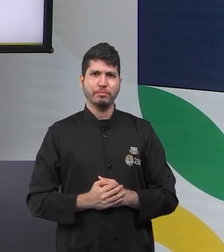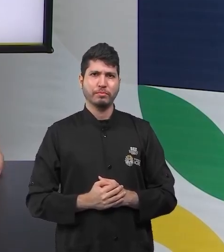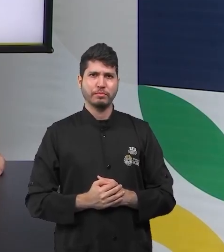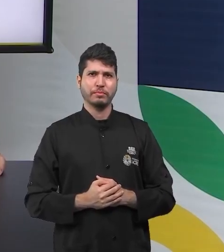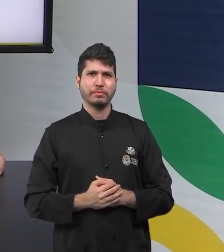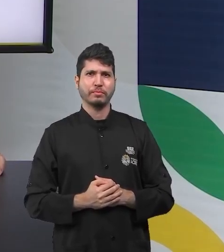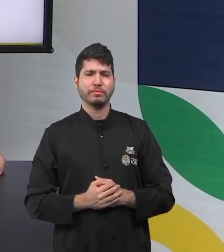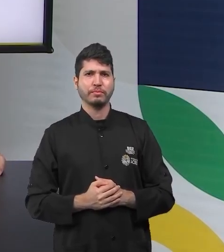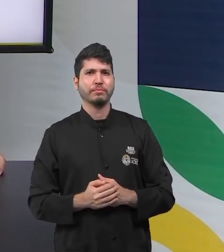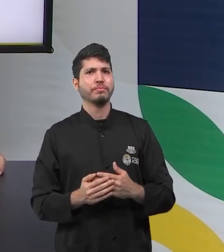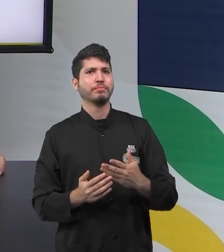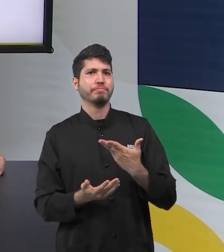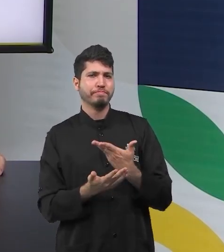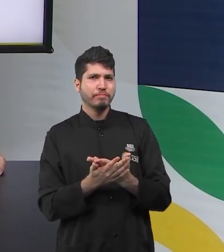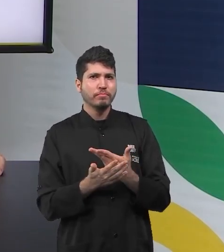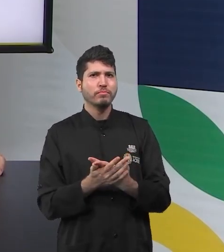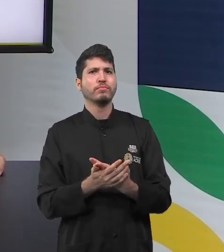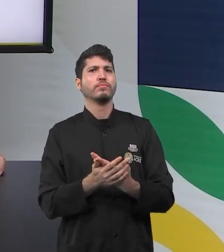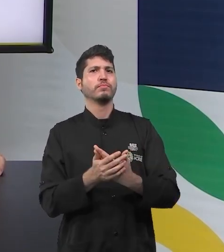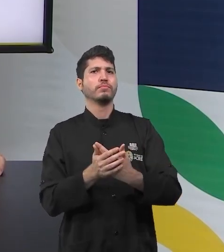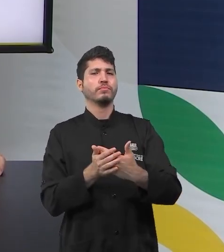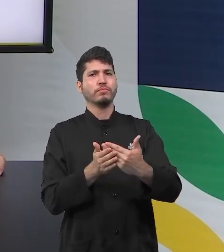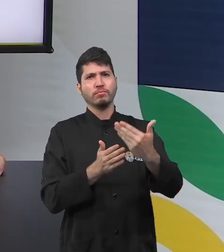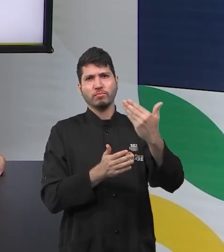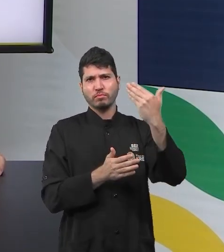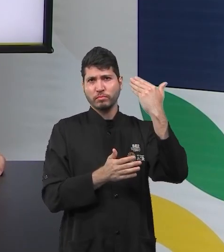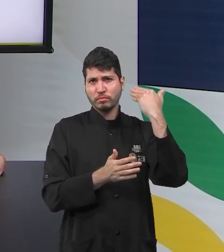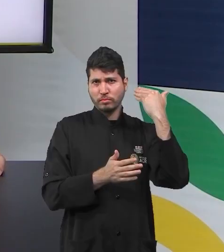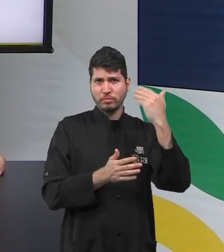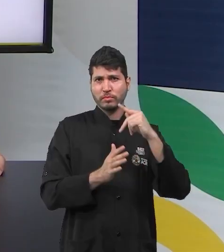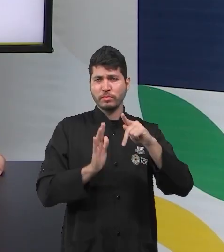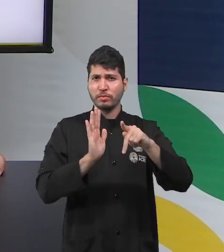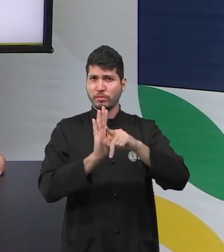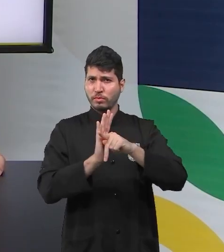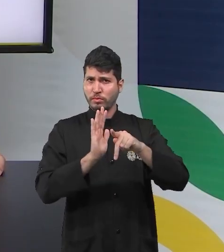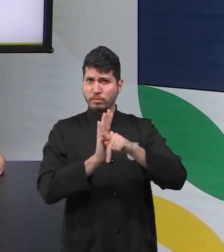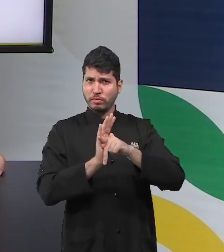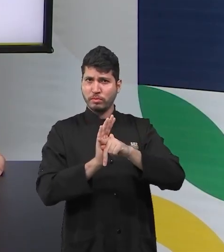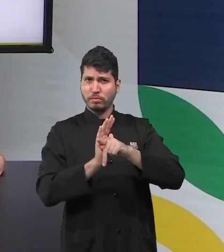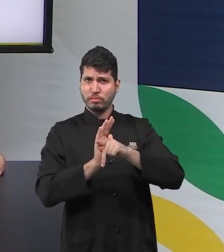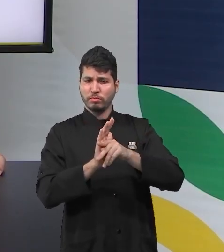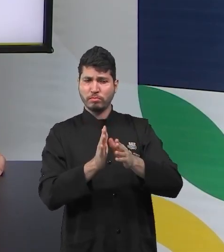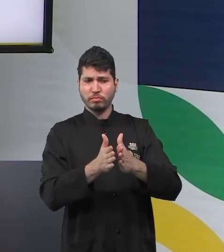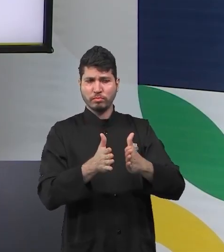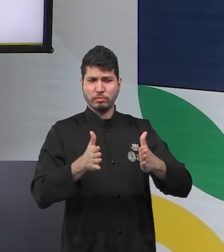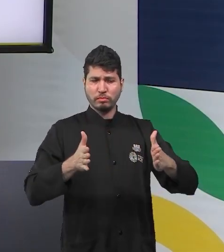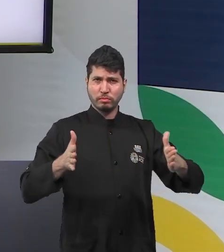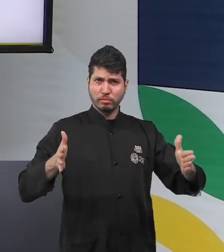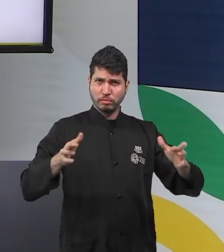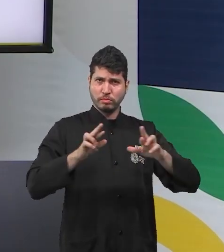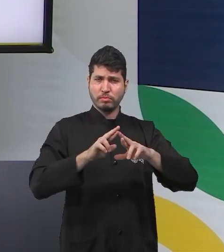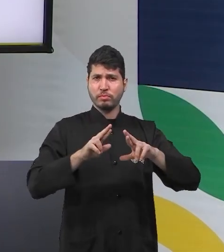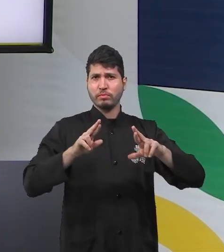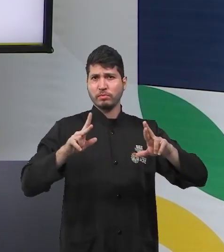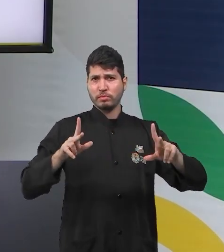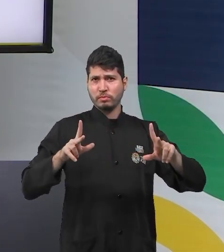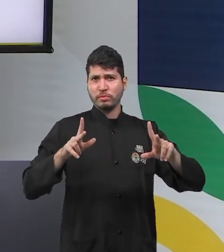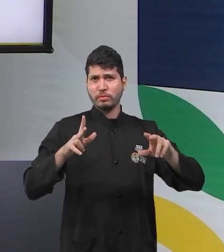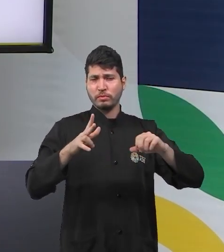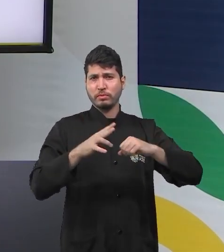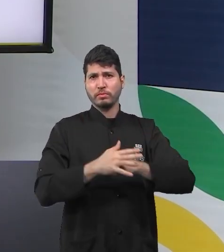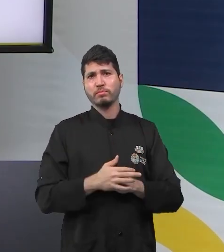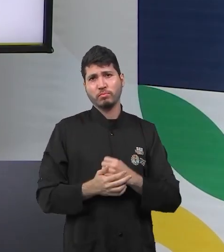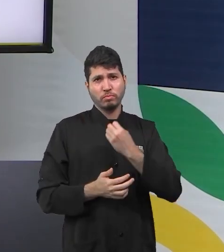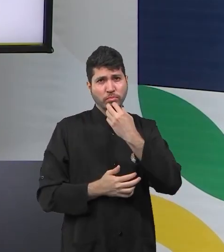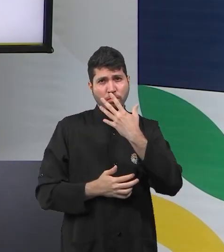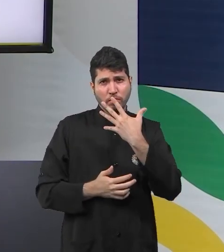vimos na nossa aula anterior isso, que é uma variação de grandezas diferente. Muito bom vermos uma questão